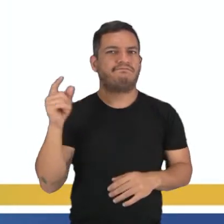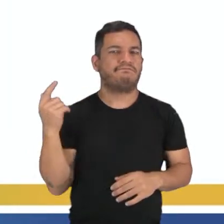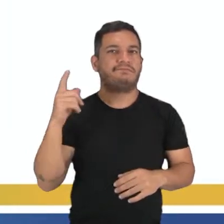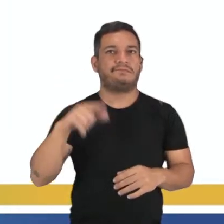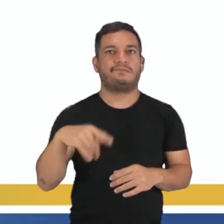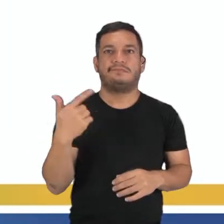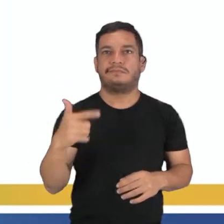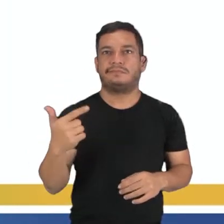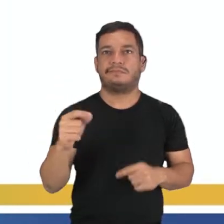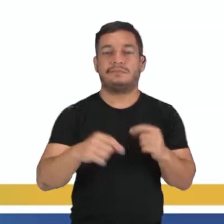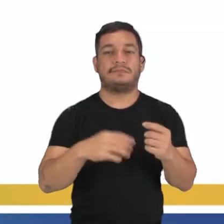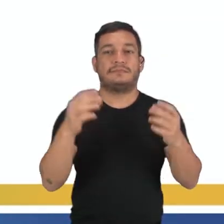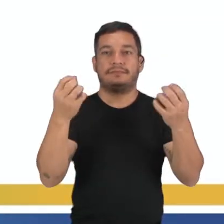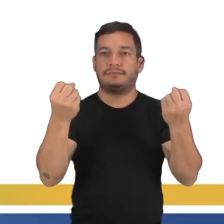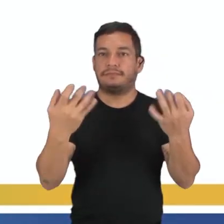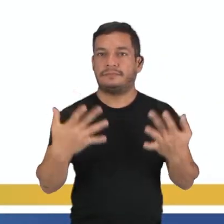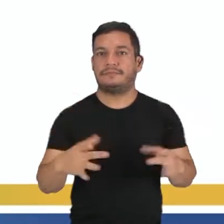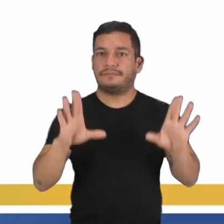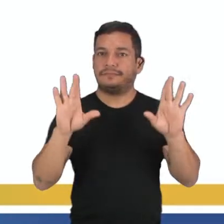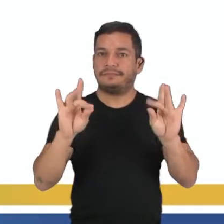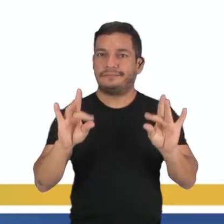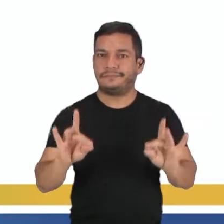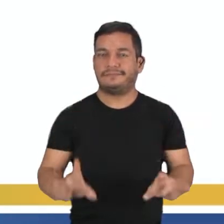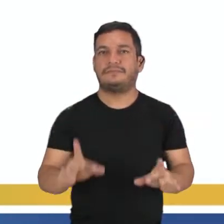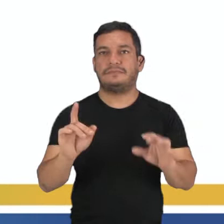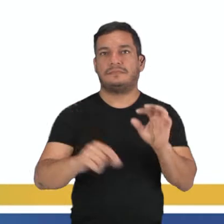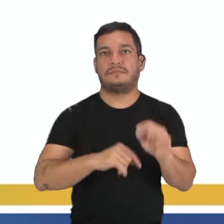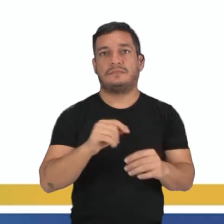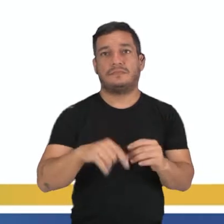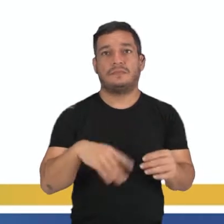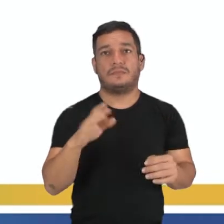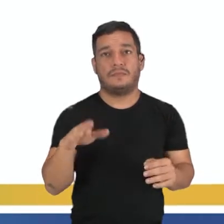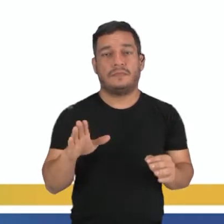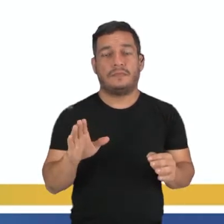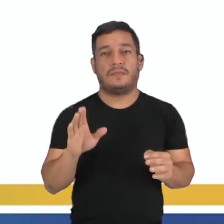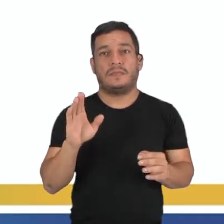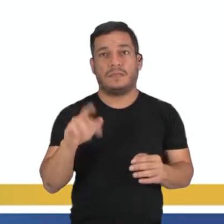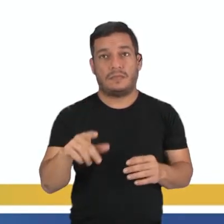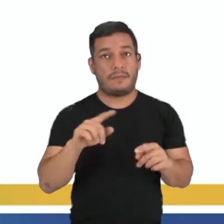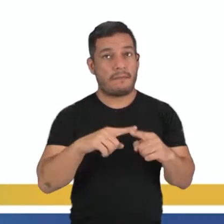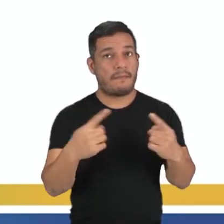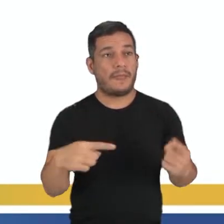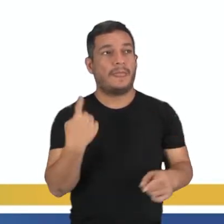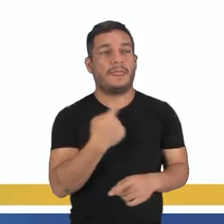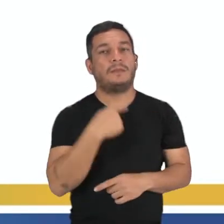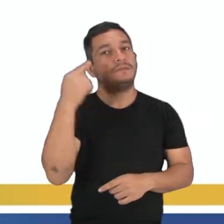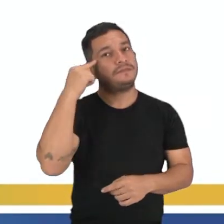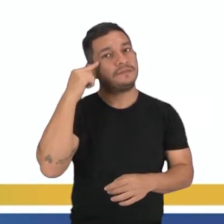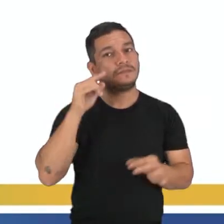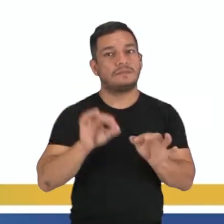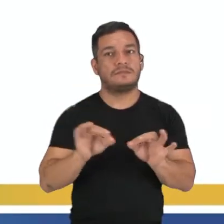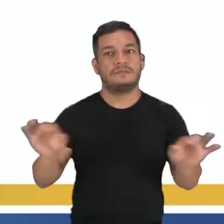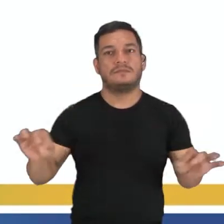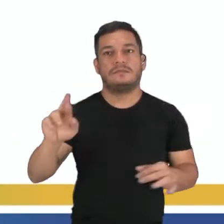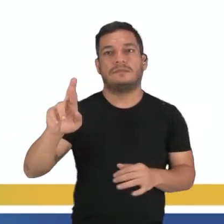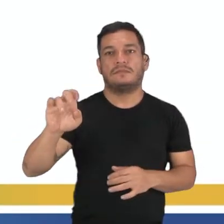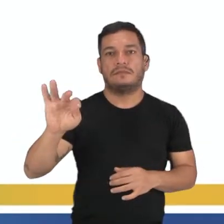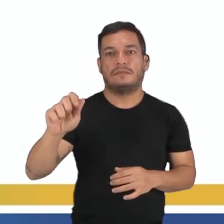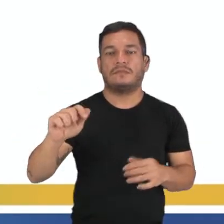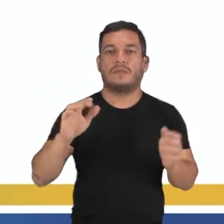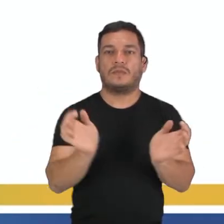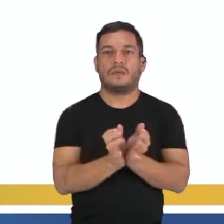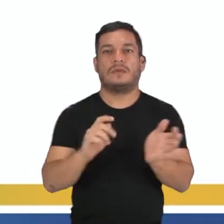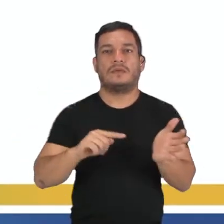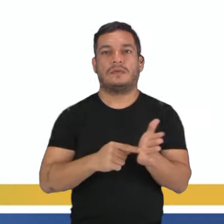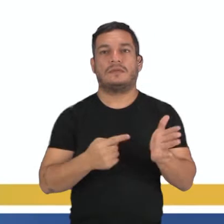seja, não há uma definição matemática precisa. Porém, nós podemos pensar em reta como um conjunto de